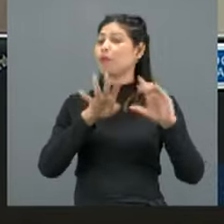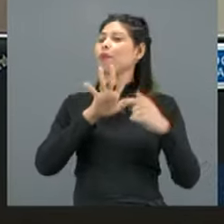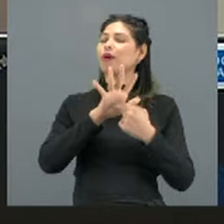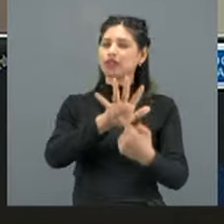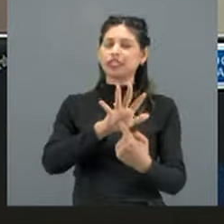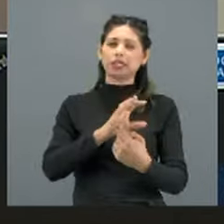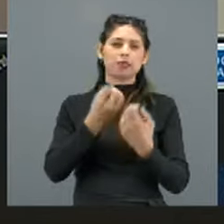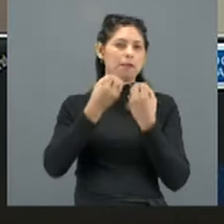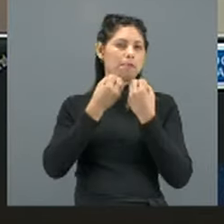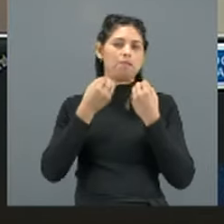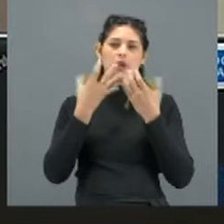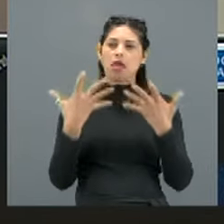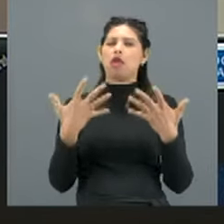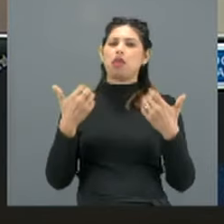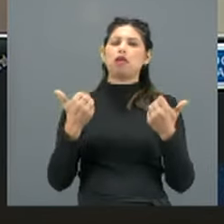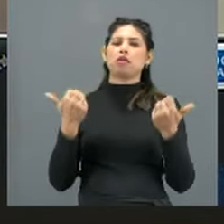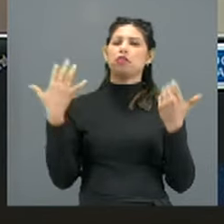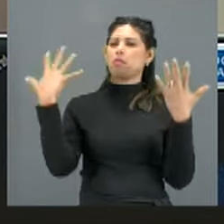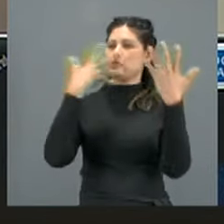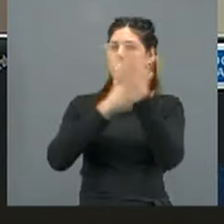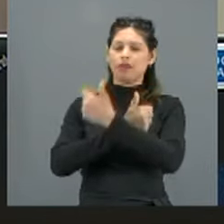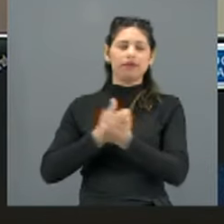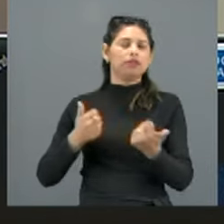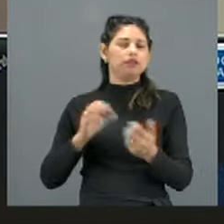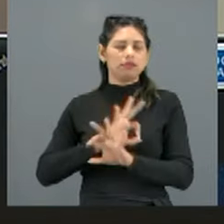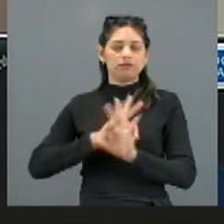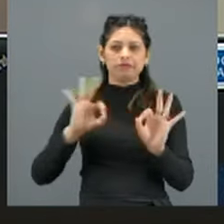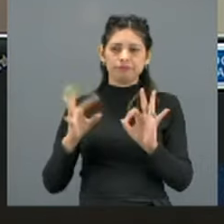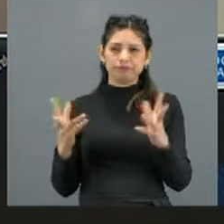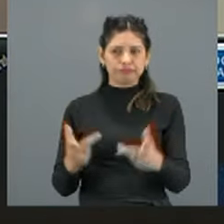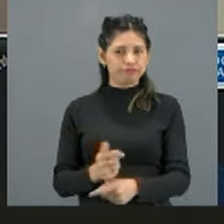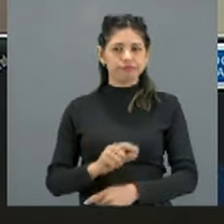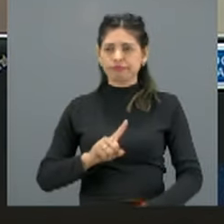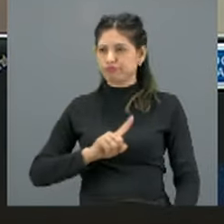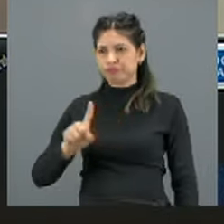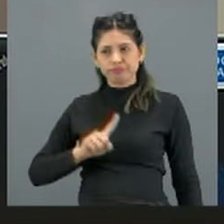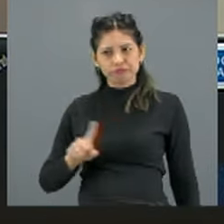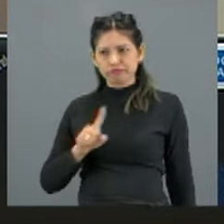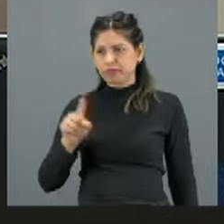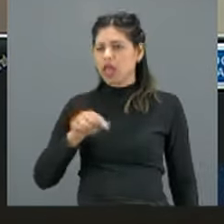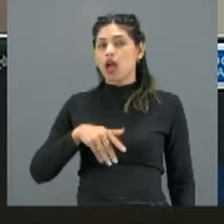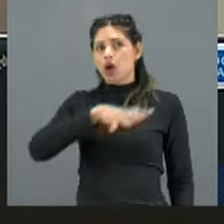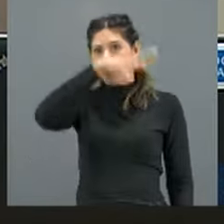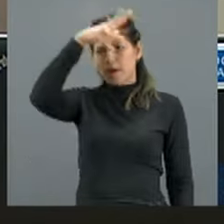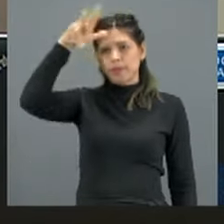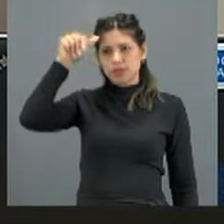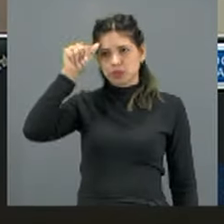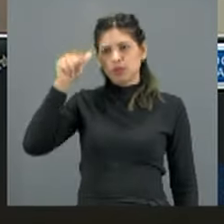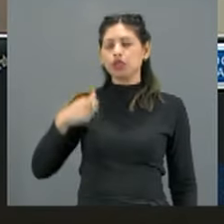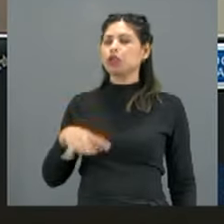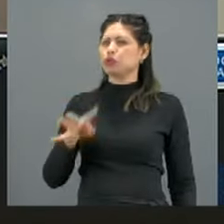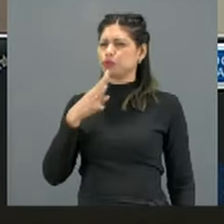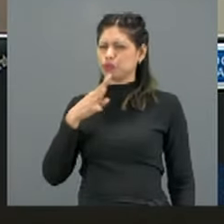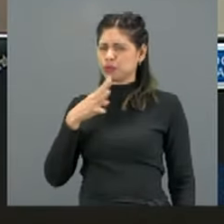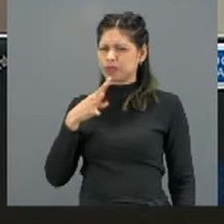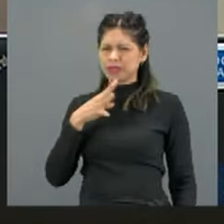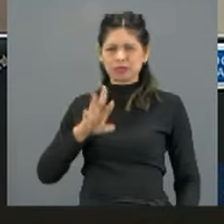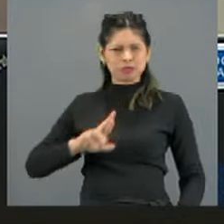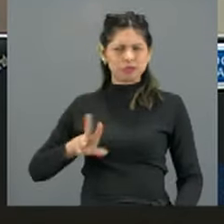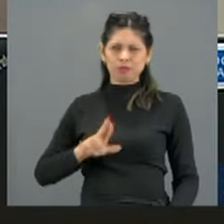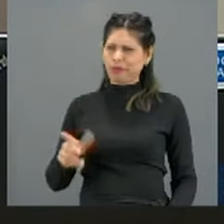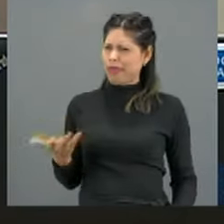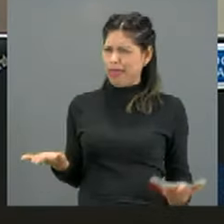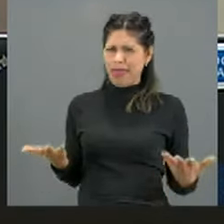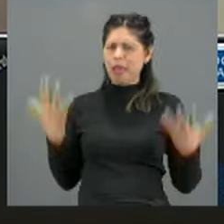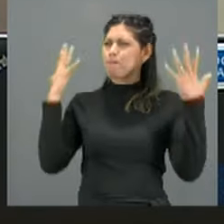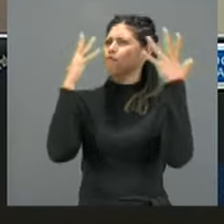faz, né? A faz 500 milhões. O mundo que nós habitamos é um outro mundo, é um outro planeta. A Amazônia que nós conhecemos não é a Amazônia do Leonardo DiCaprio, não.